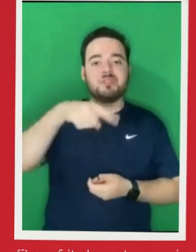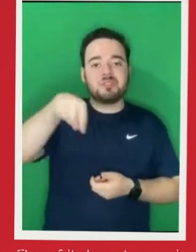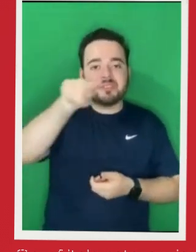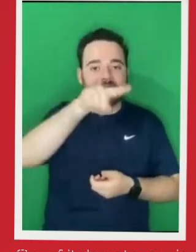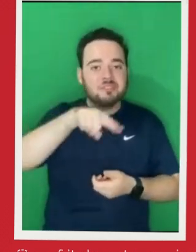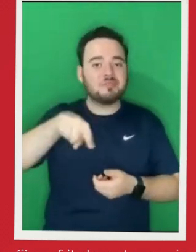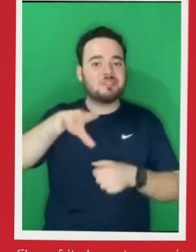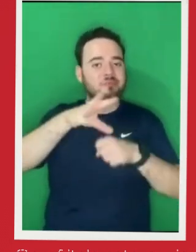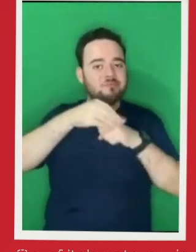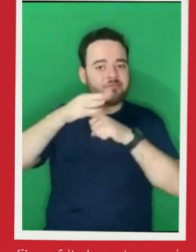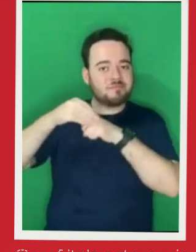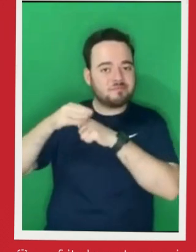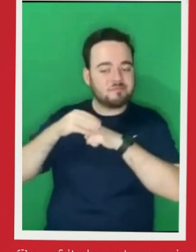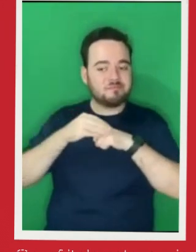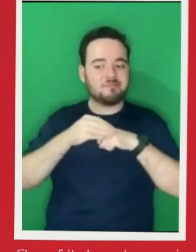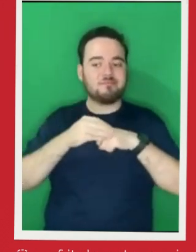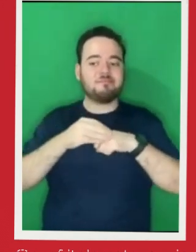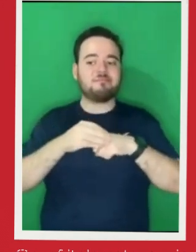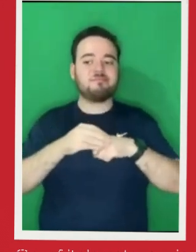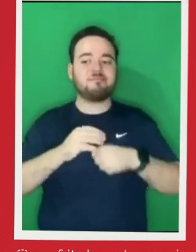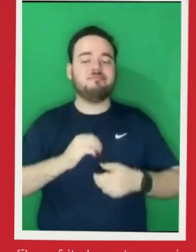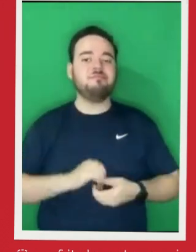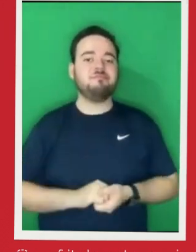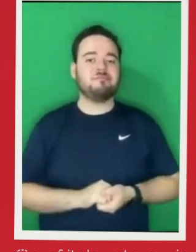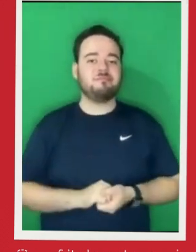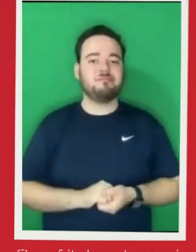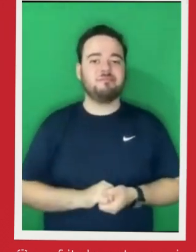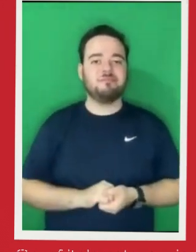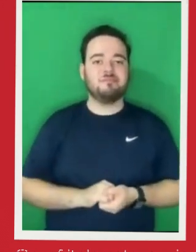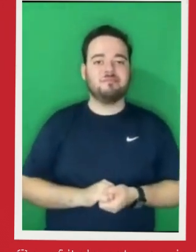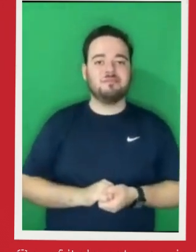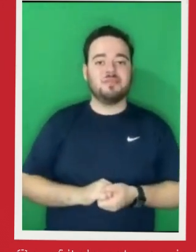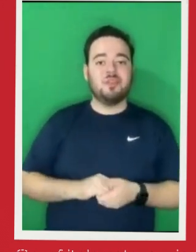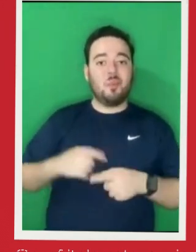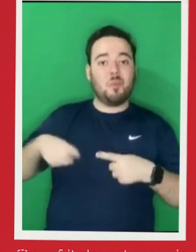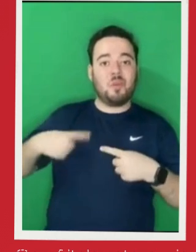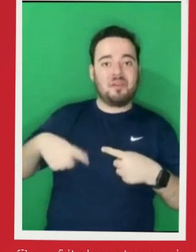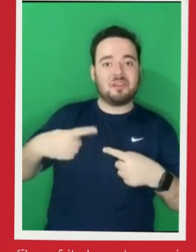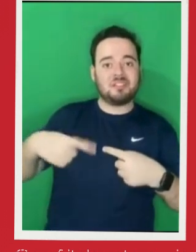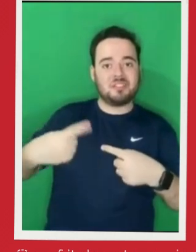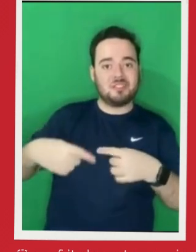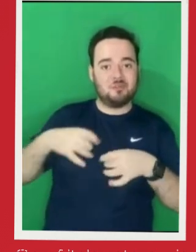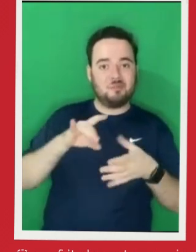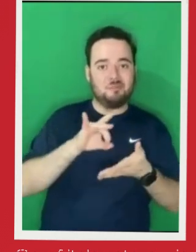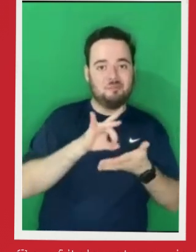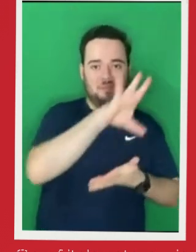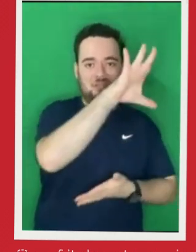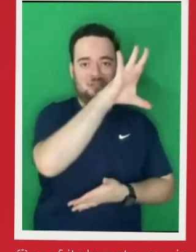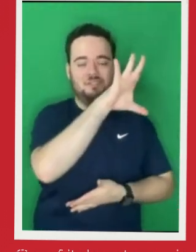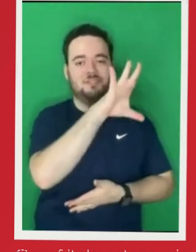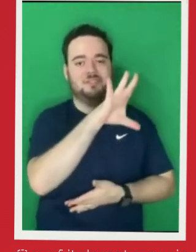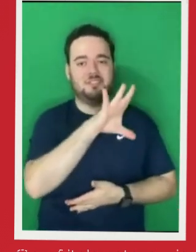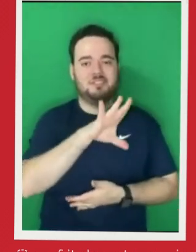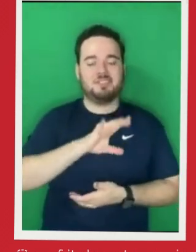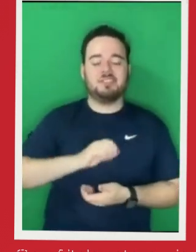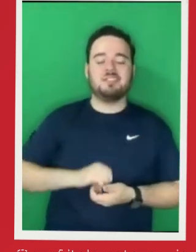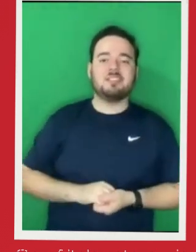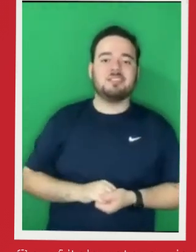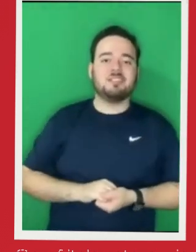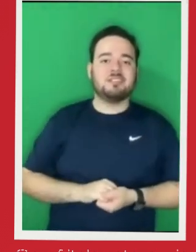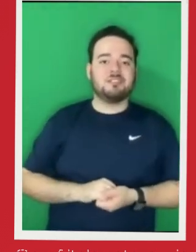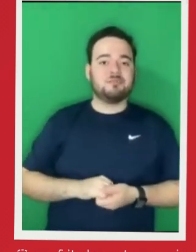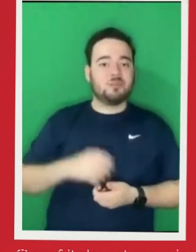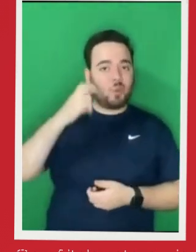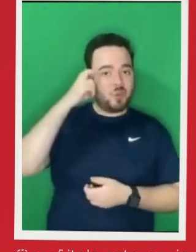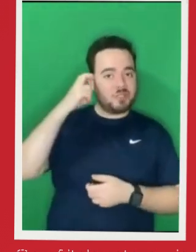de hoje? O próprio tempo, show procrastinação. Autoconhecimento é verdade, Priscila, que é